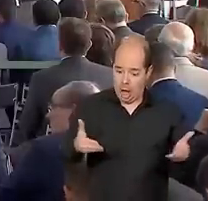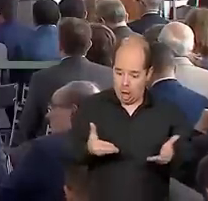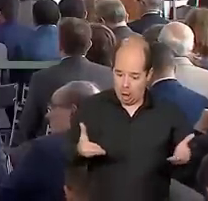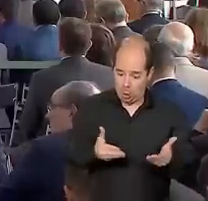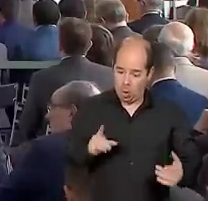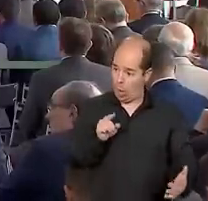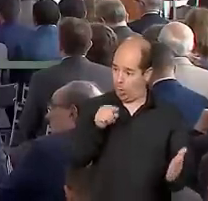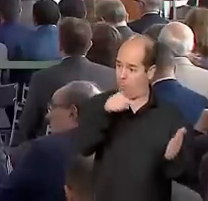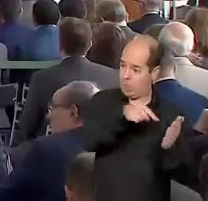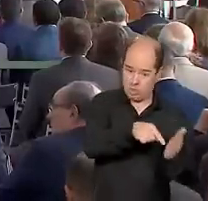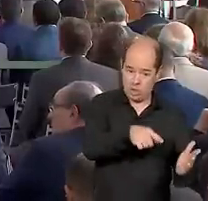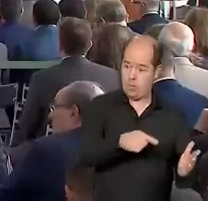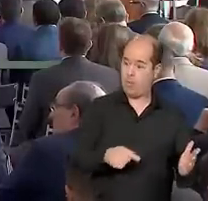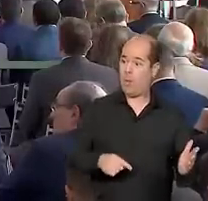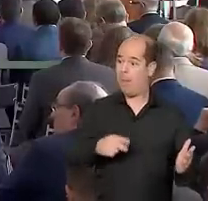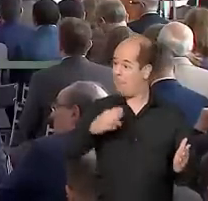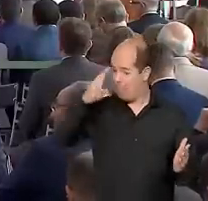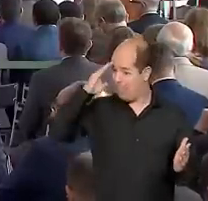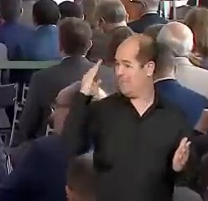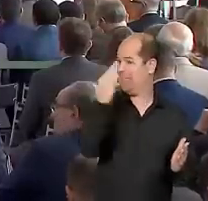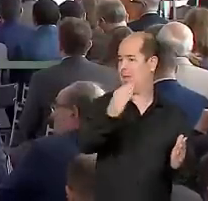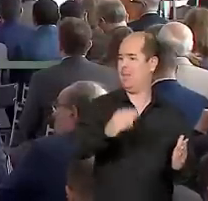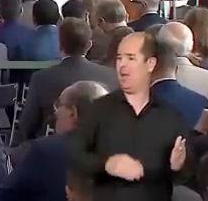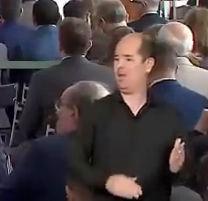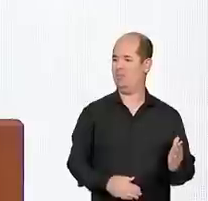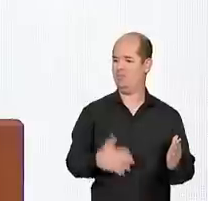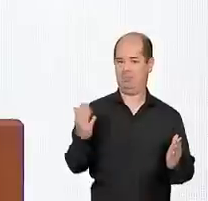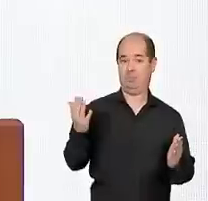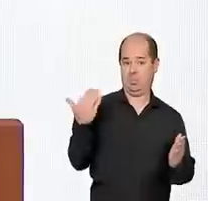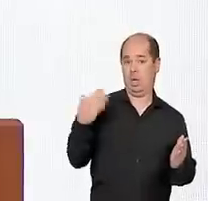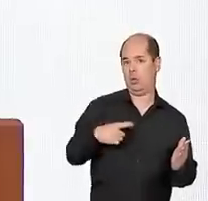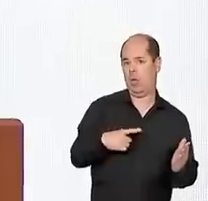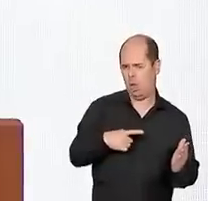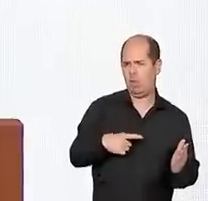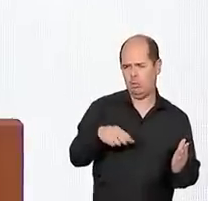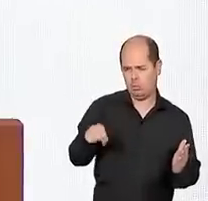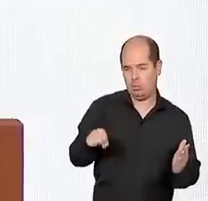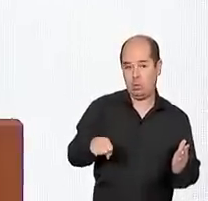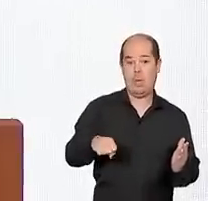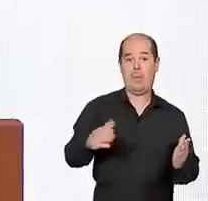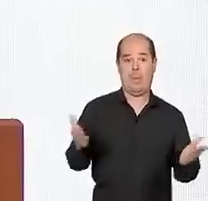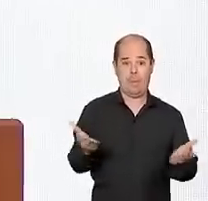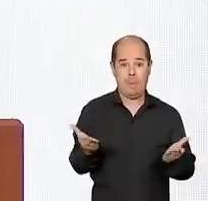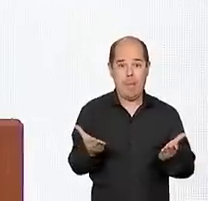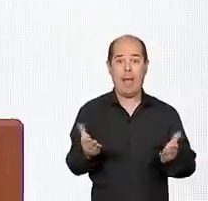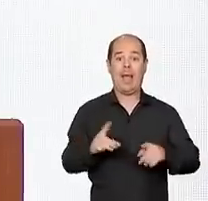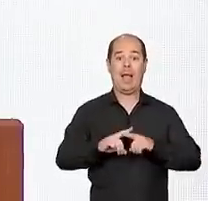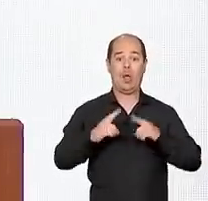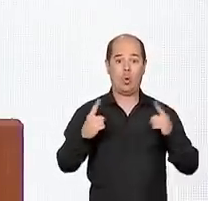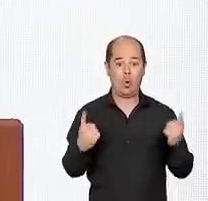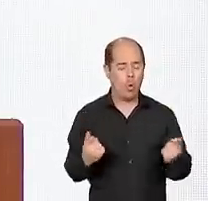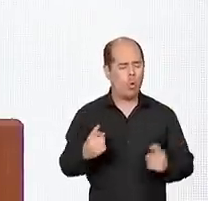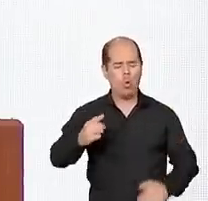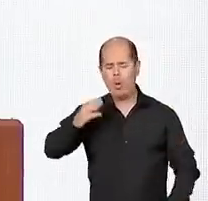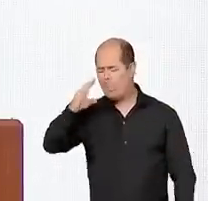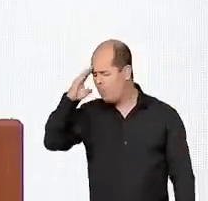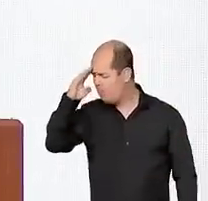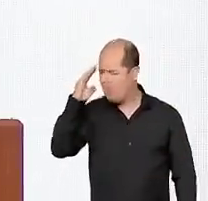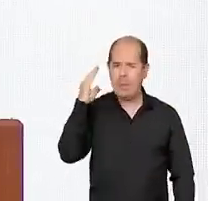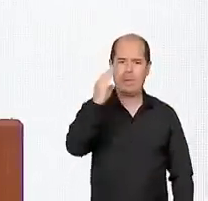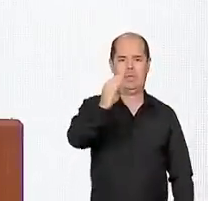colocada hoje. Então, esse também é um diferencial que eu quero destacar, daí a importância